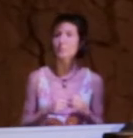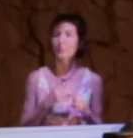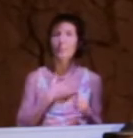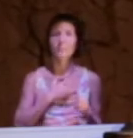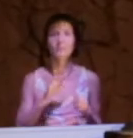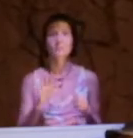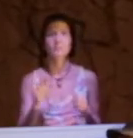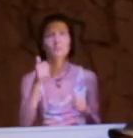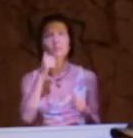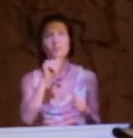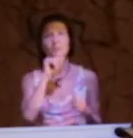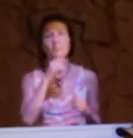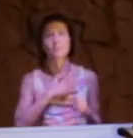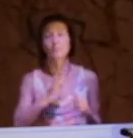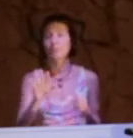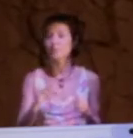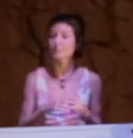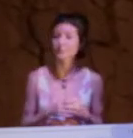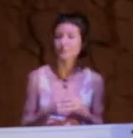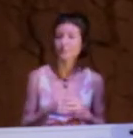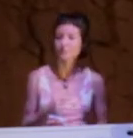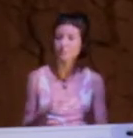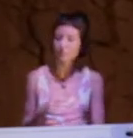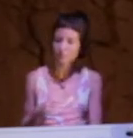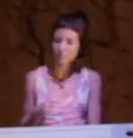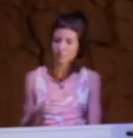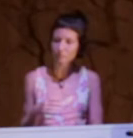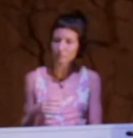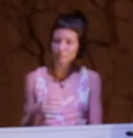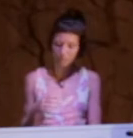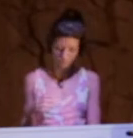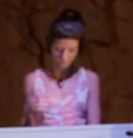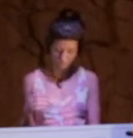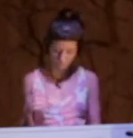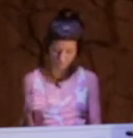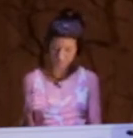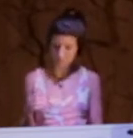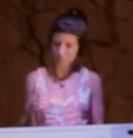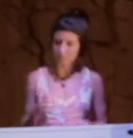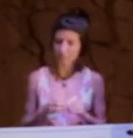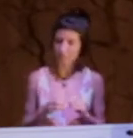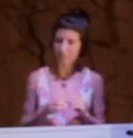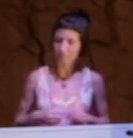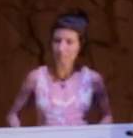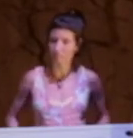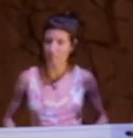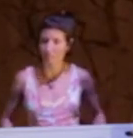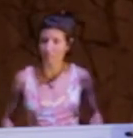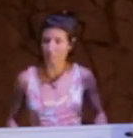Tem um glossário, inclusive, no final, porque eu também uso o linguajar próprio ali deles. Tem determinado momento, por exemplo, que eu não